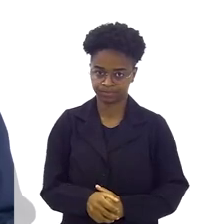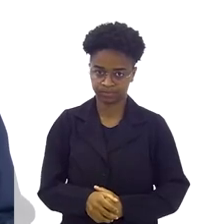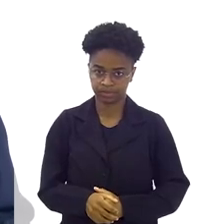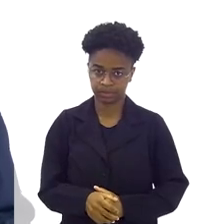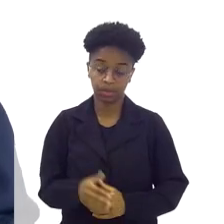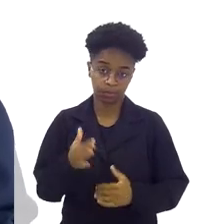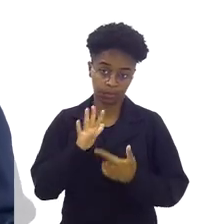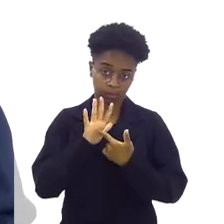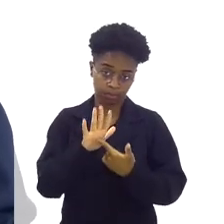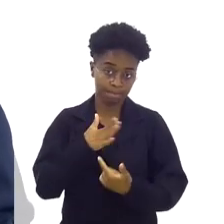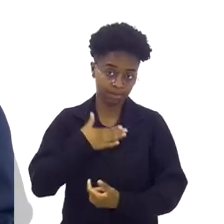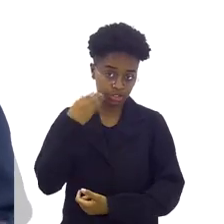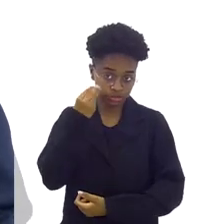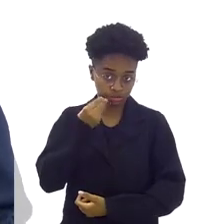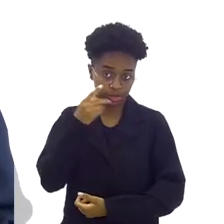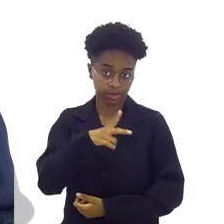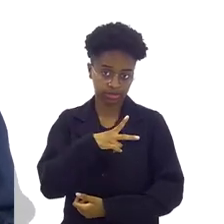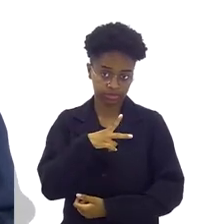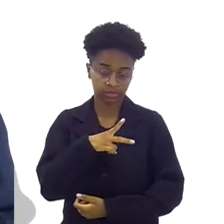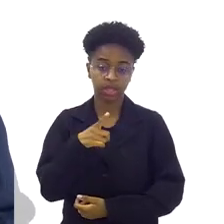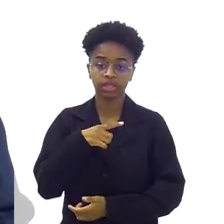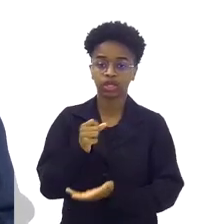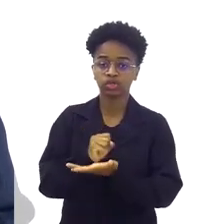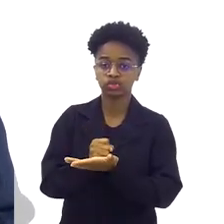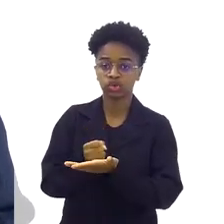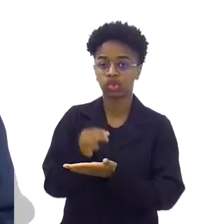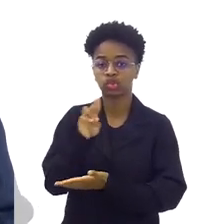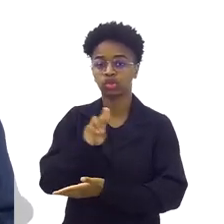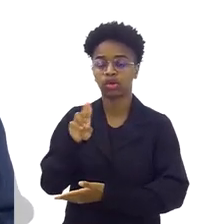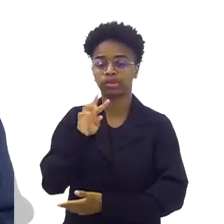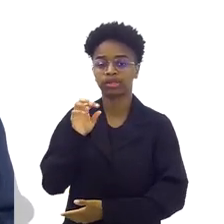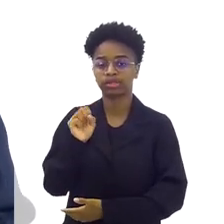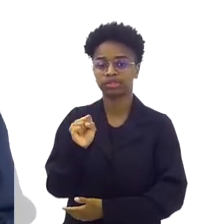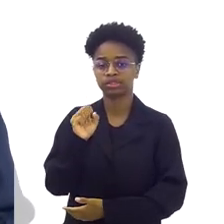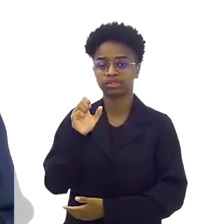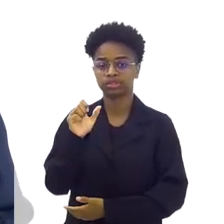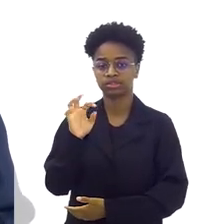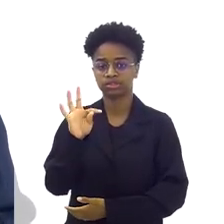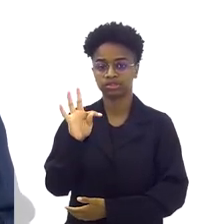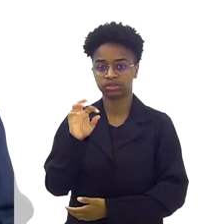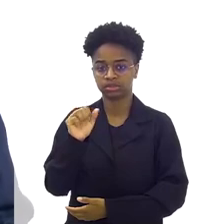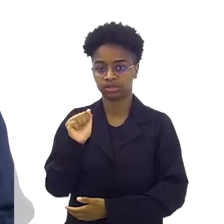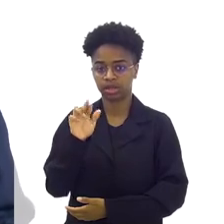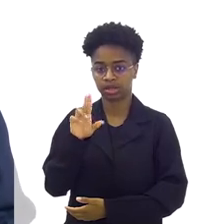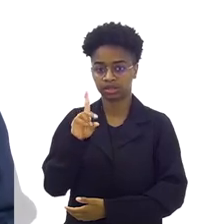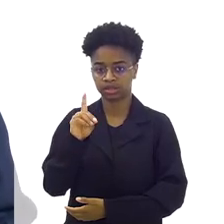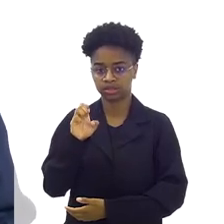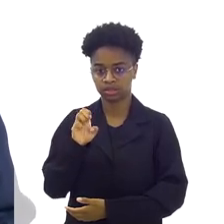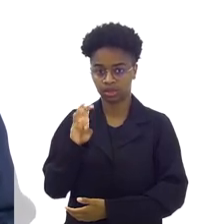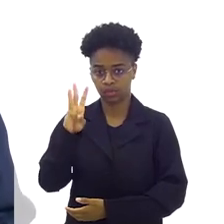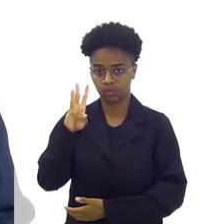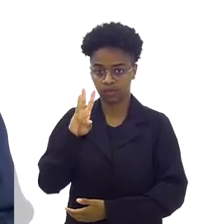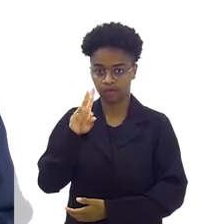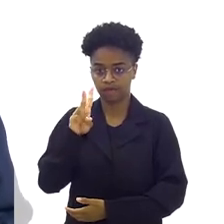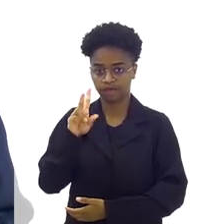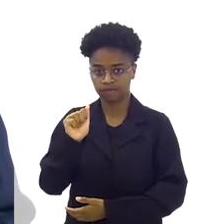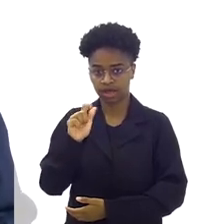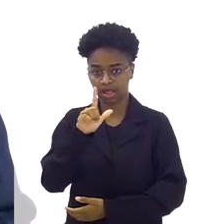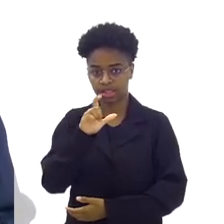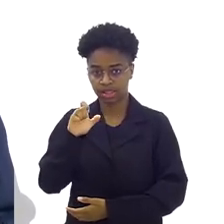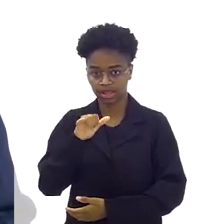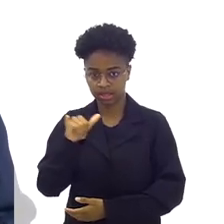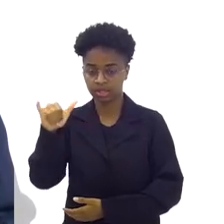exemplo, aí falando diretamente de uma experiência pessoal, existe um jogo chamado Stardew Valley. Ele é um jogo,